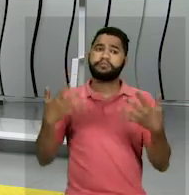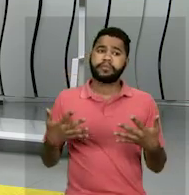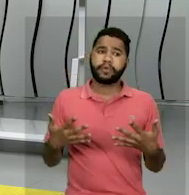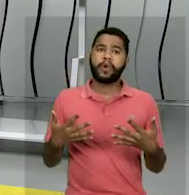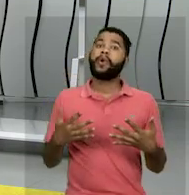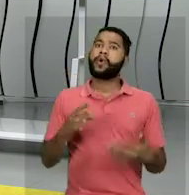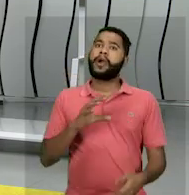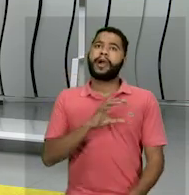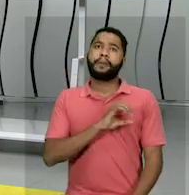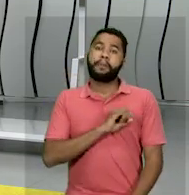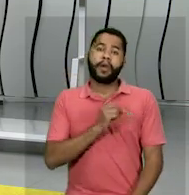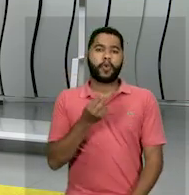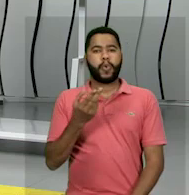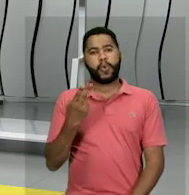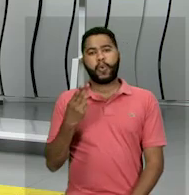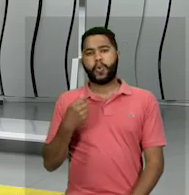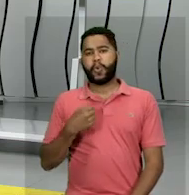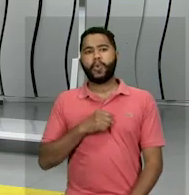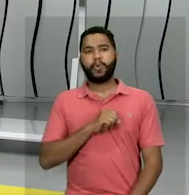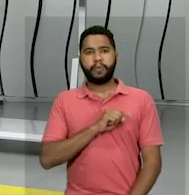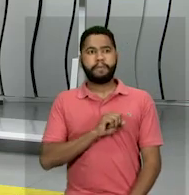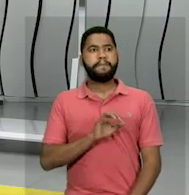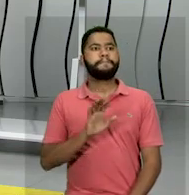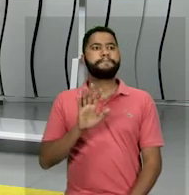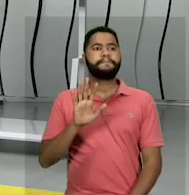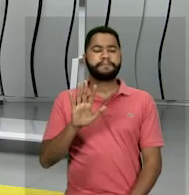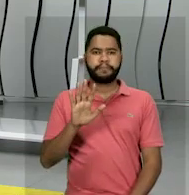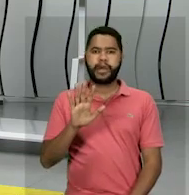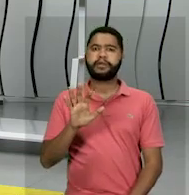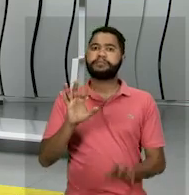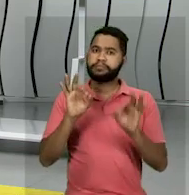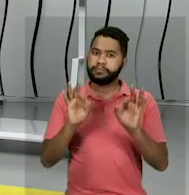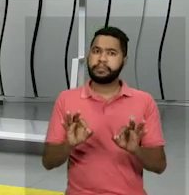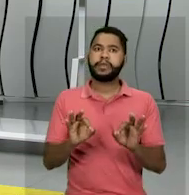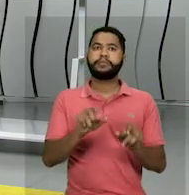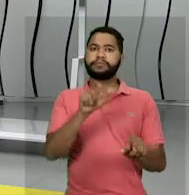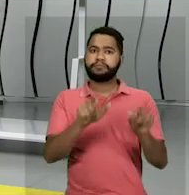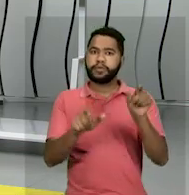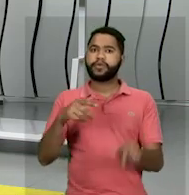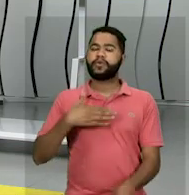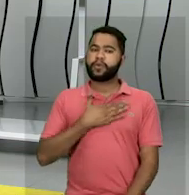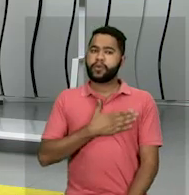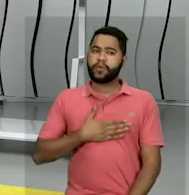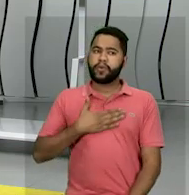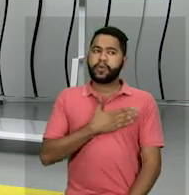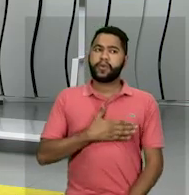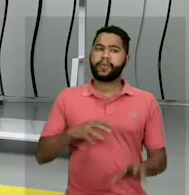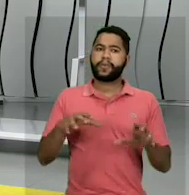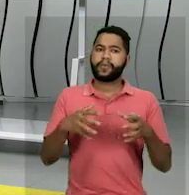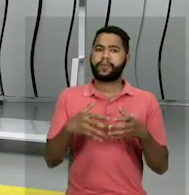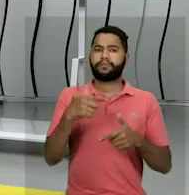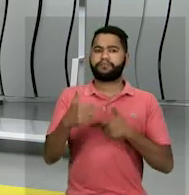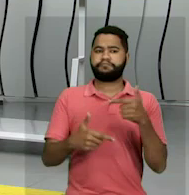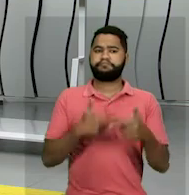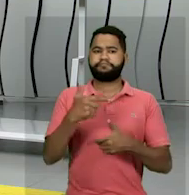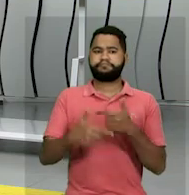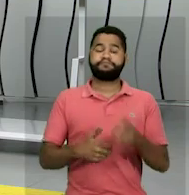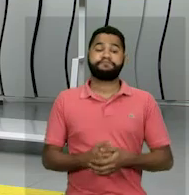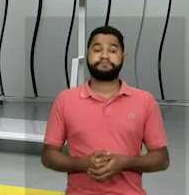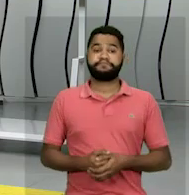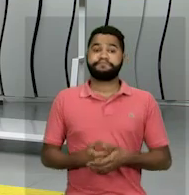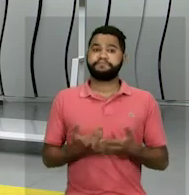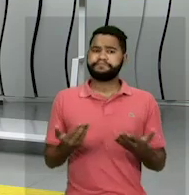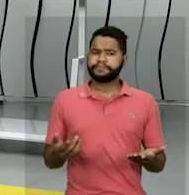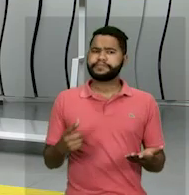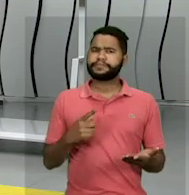era amado ou era odiado, mas ele era muito, muito querido, principalmente pelas classes trabalhadoras. Né? Então, a